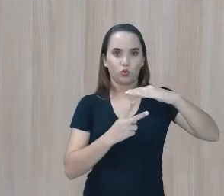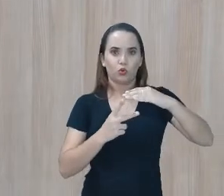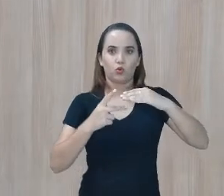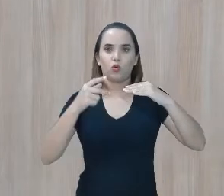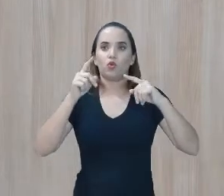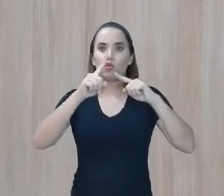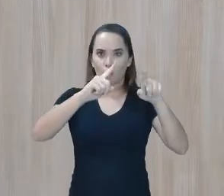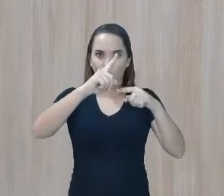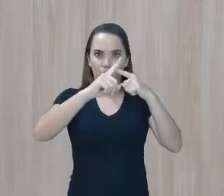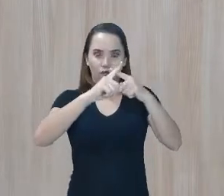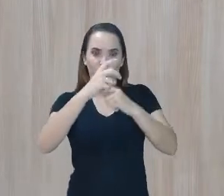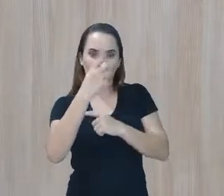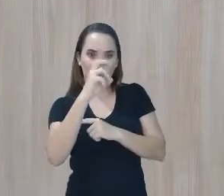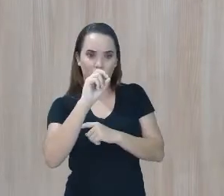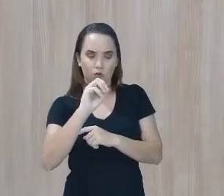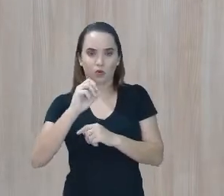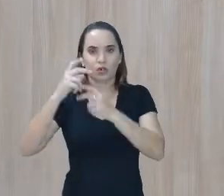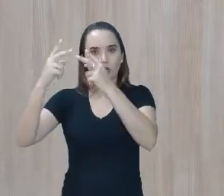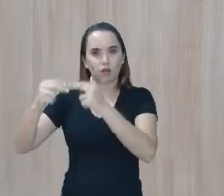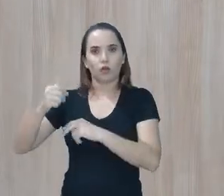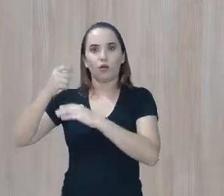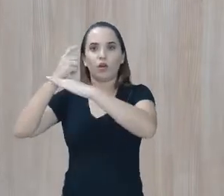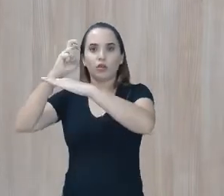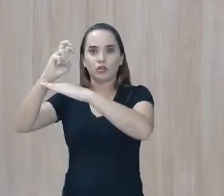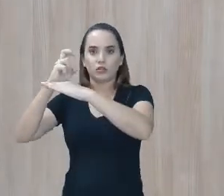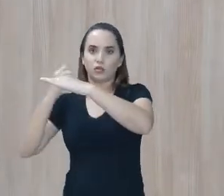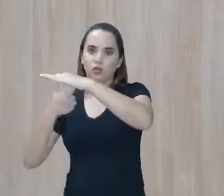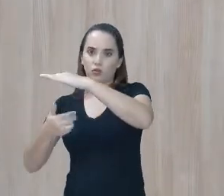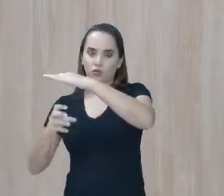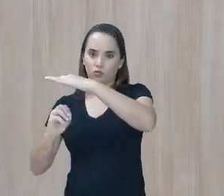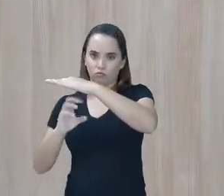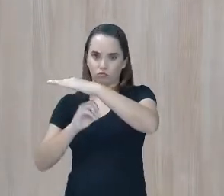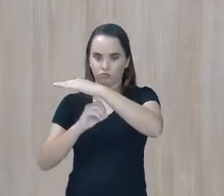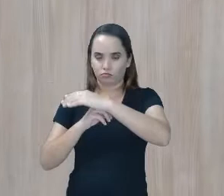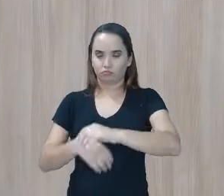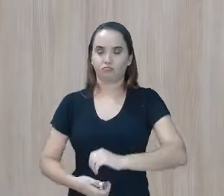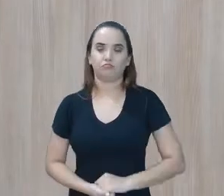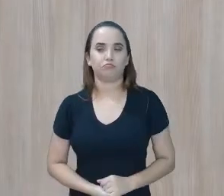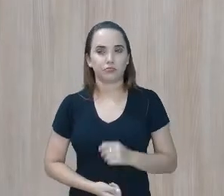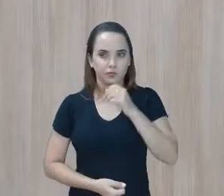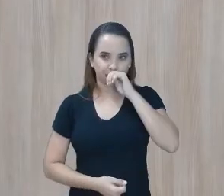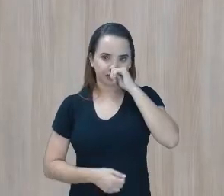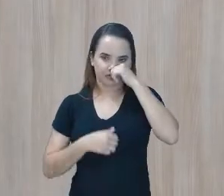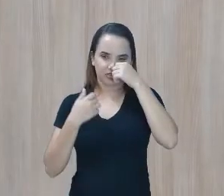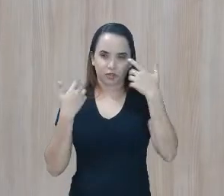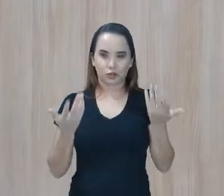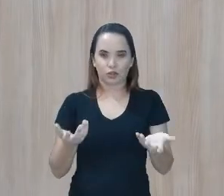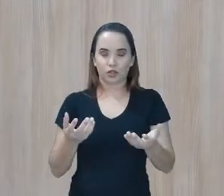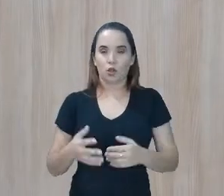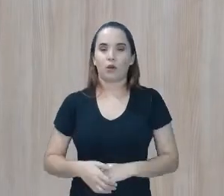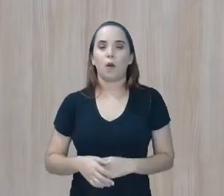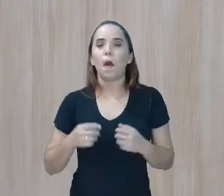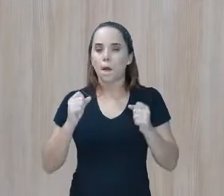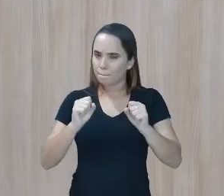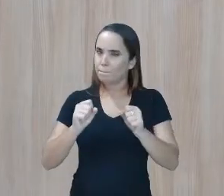à fração 5 sobre 10. Então, veja que eu posso escrever diversas frações. Imagina agora que eu quisesse uma